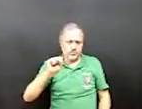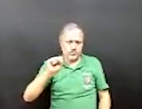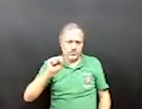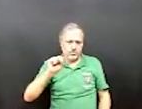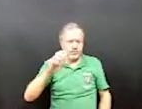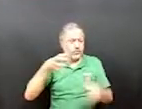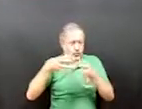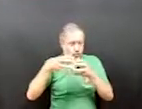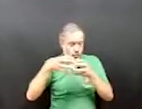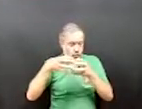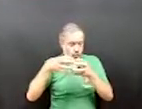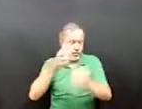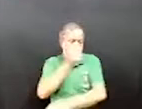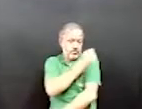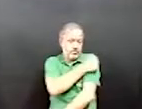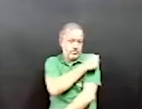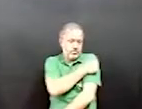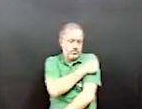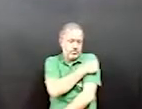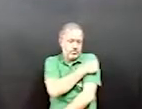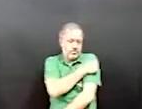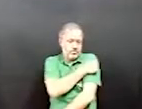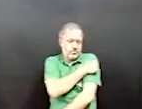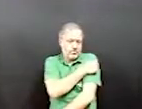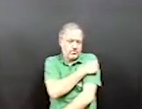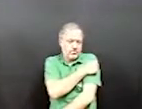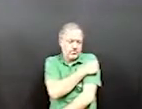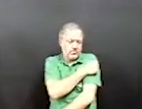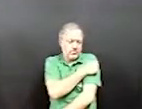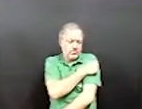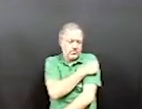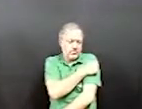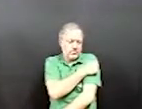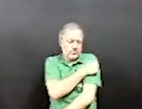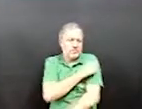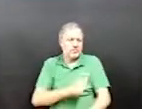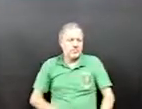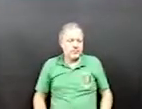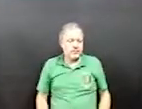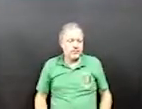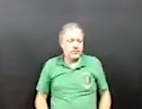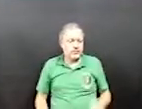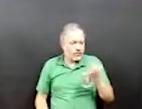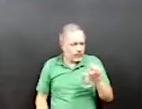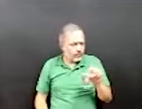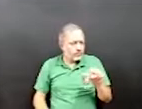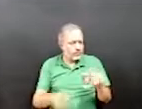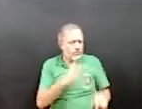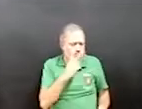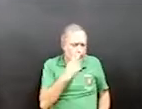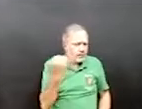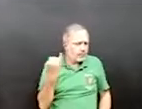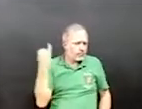Carolina, Regiane, Michele, Daniel e Renan mandaram essas perguntas aqui. Olha, a pergunta é a seguinte, bem interessante essa pergunta. Se o senhor acha importante que